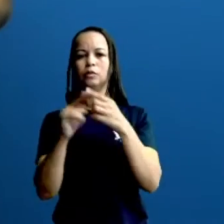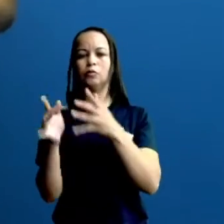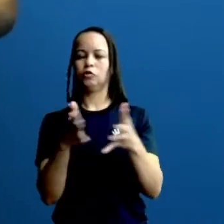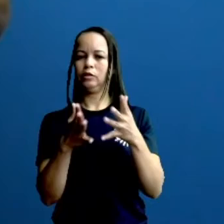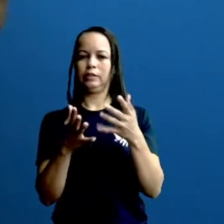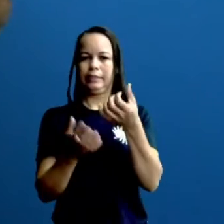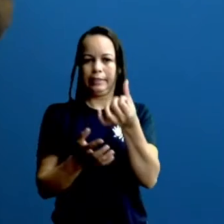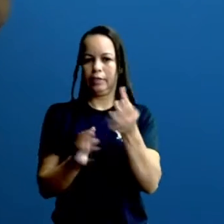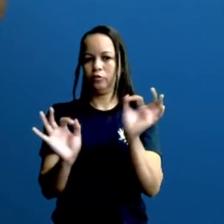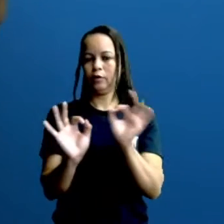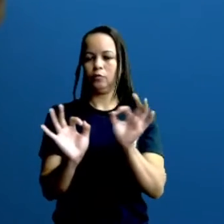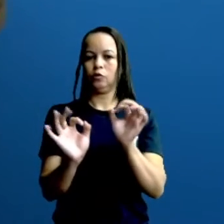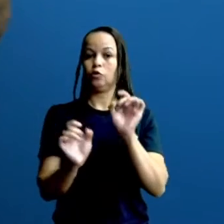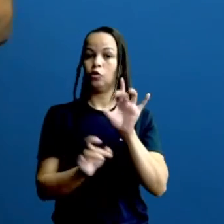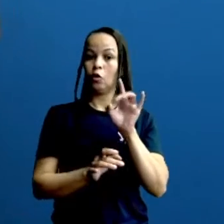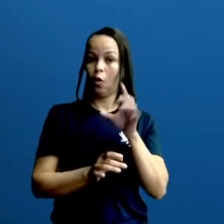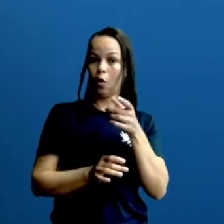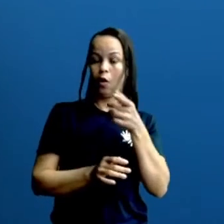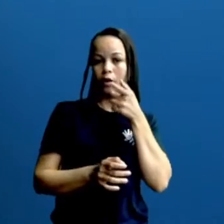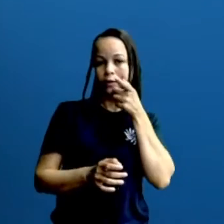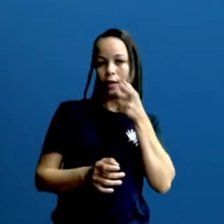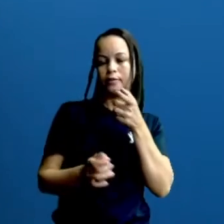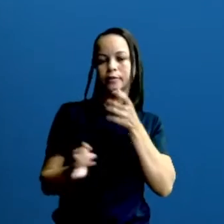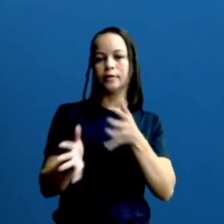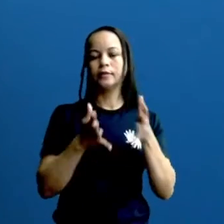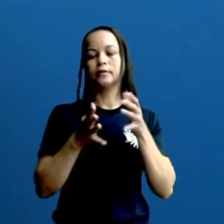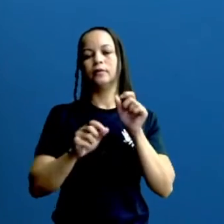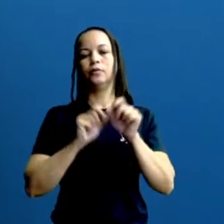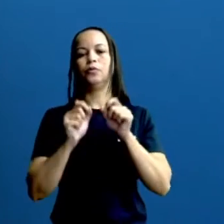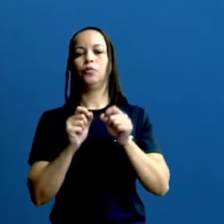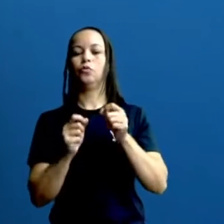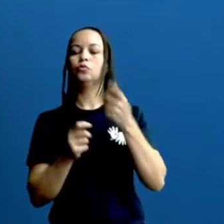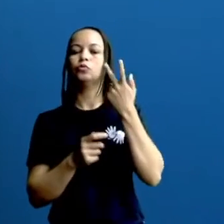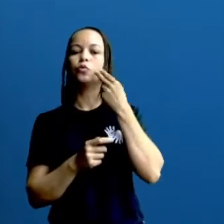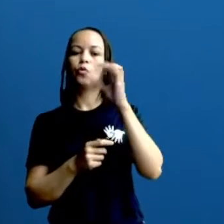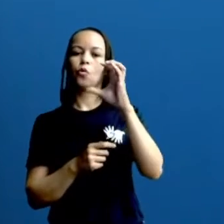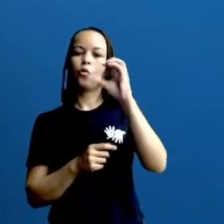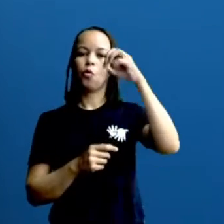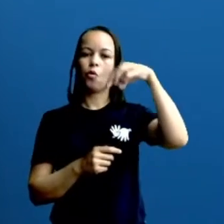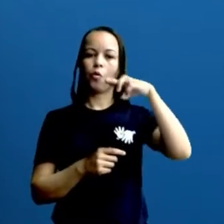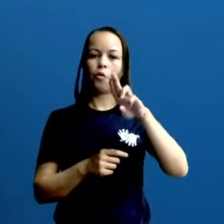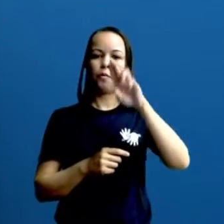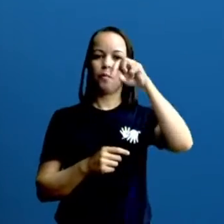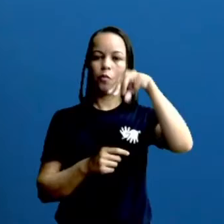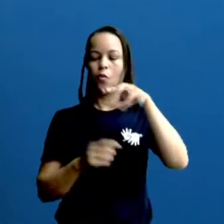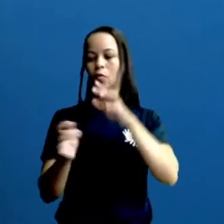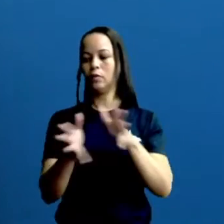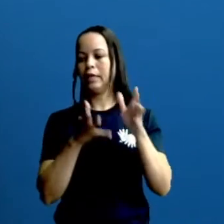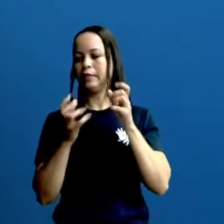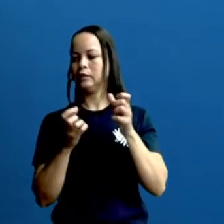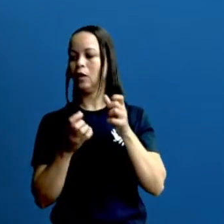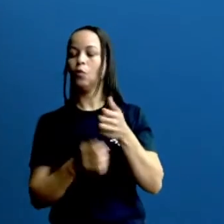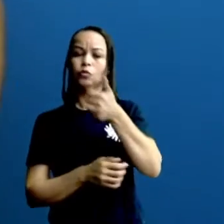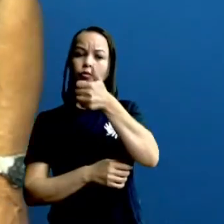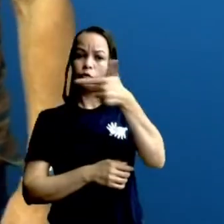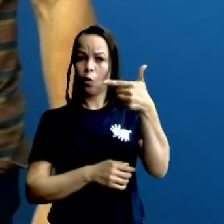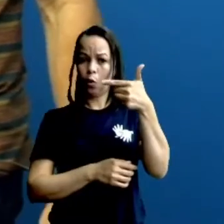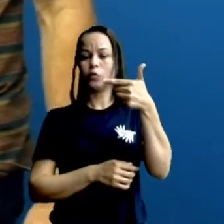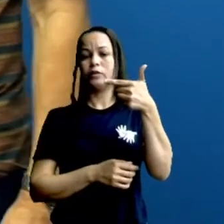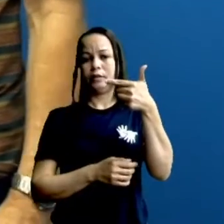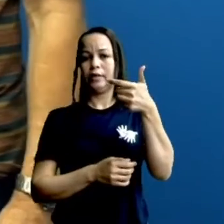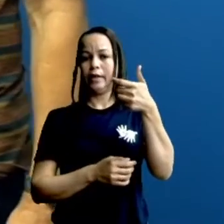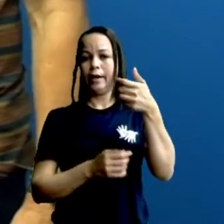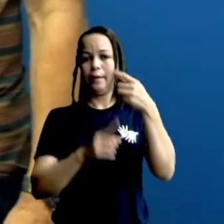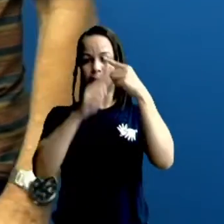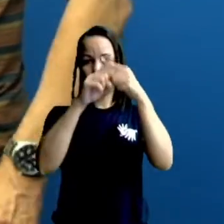Também não interessa. Só interessa os comuns. Por exemplo, 12. 12 é comum, ó. Ele é múltiplo de 4 e também é múltiplo